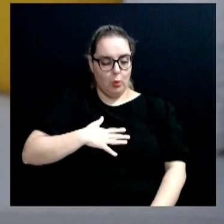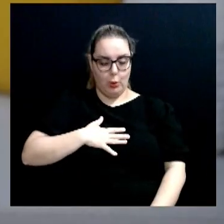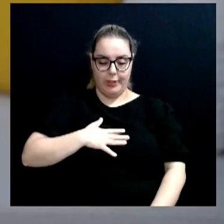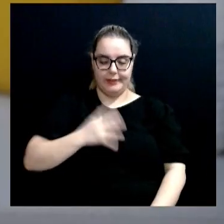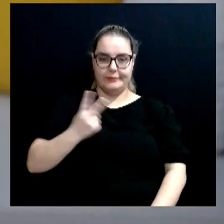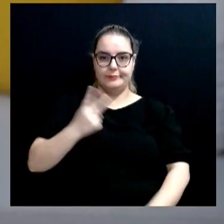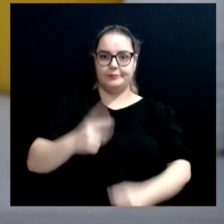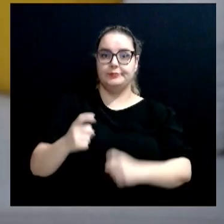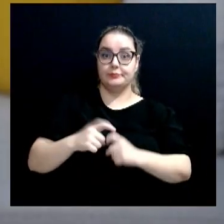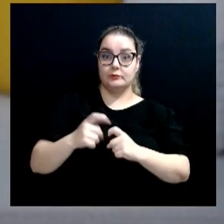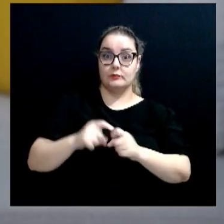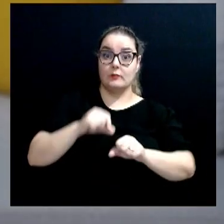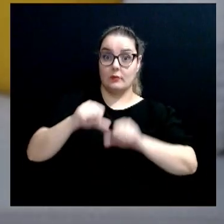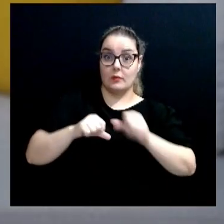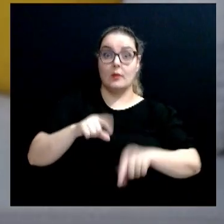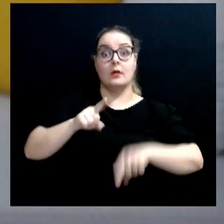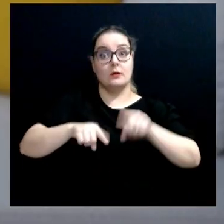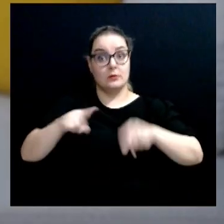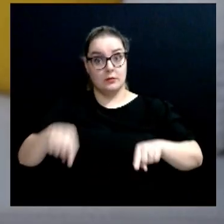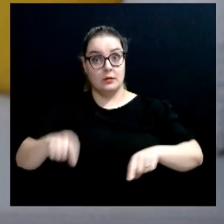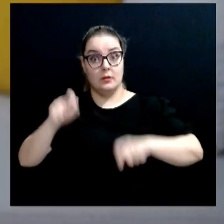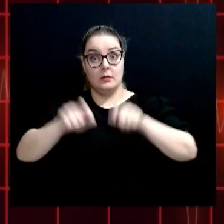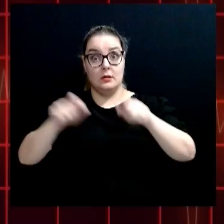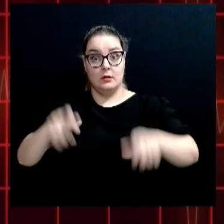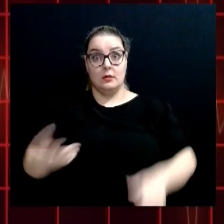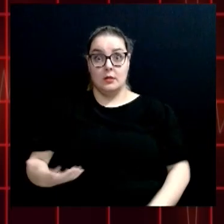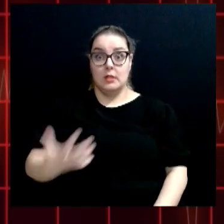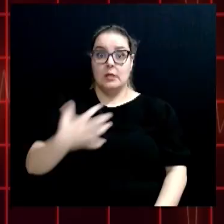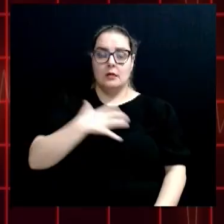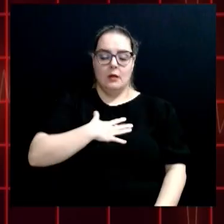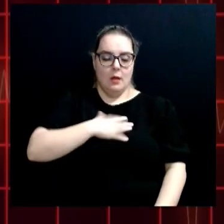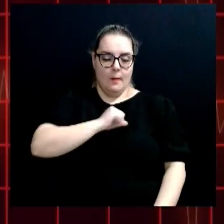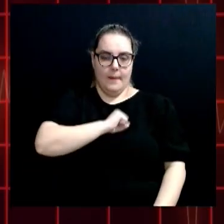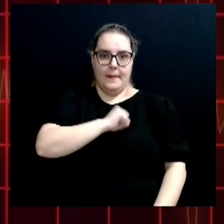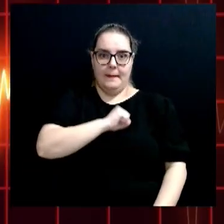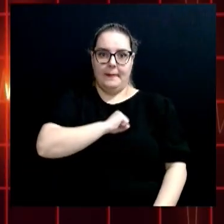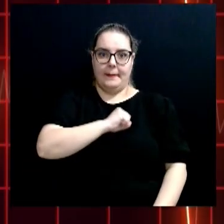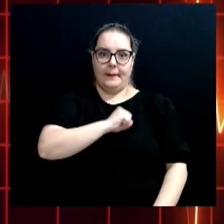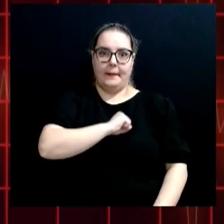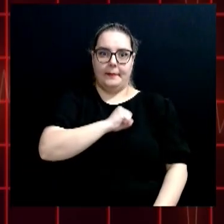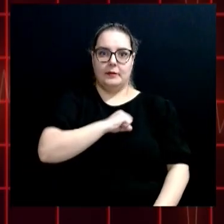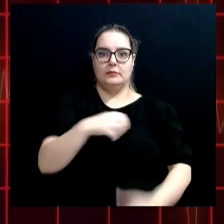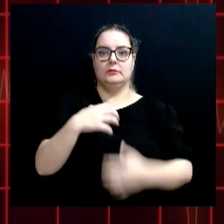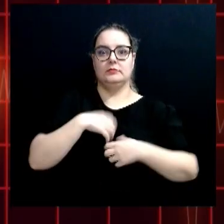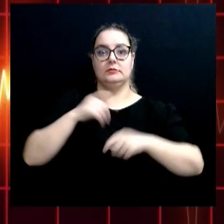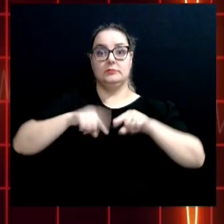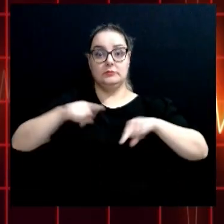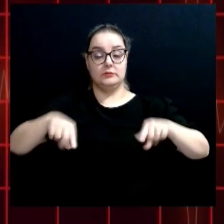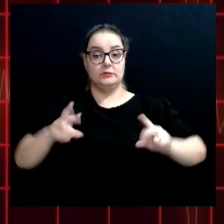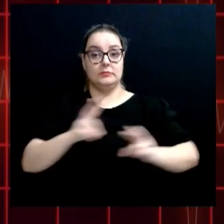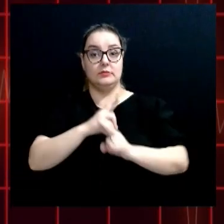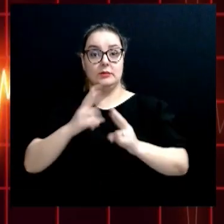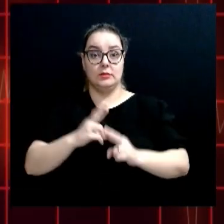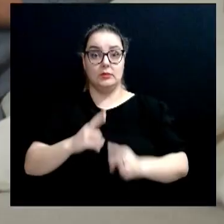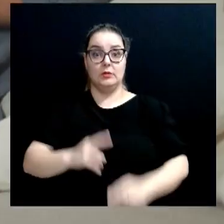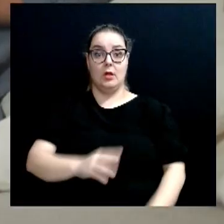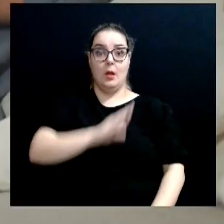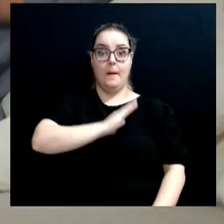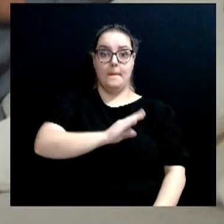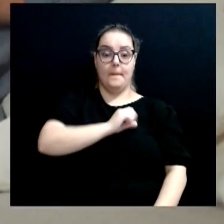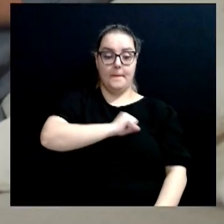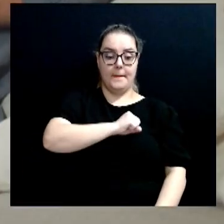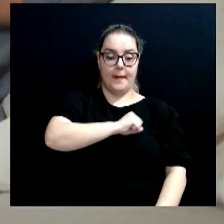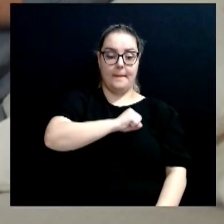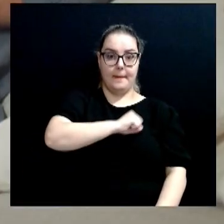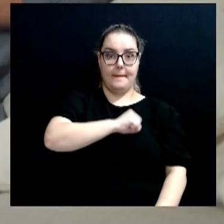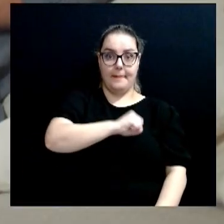podem fazer com que as pessoas sintam palpitações, sintoma relacionado ao aumento da frequência cardíaca, além